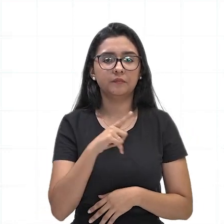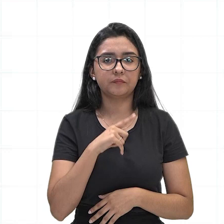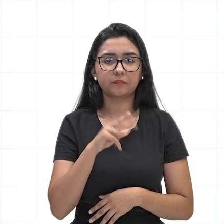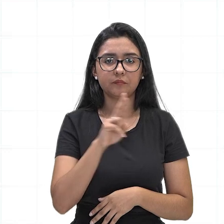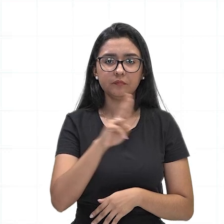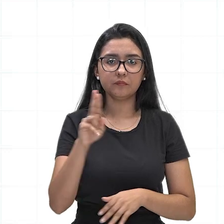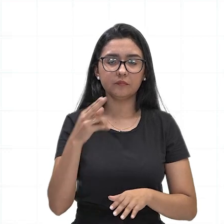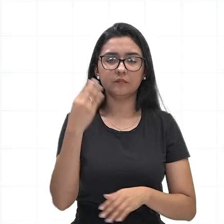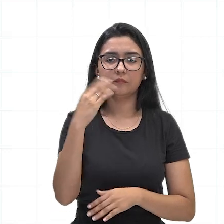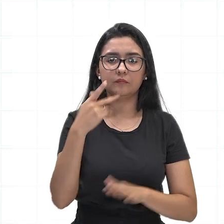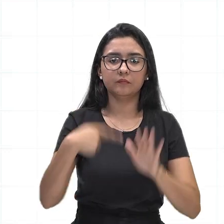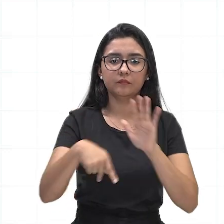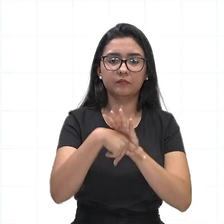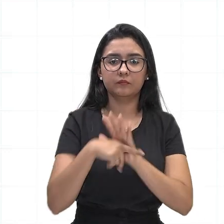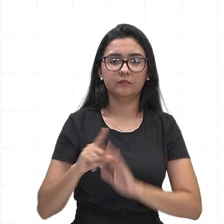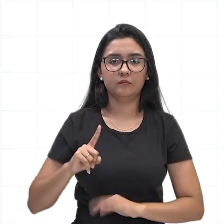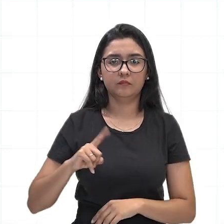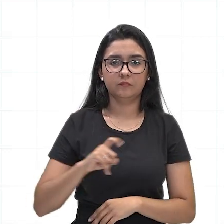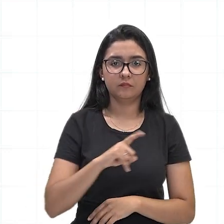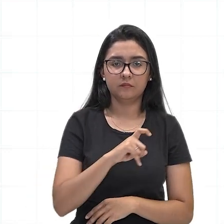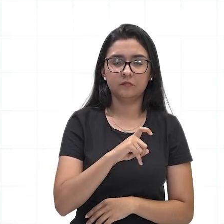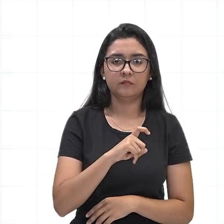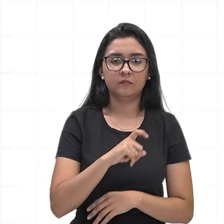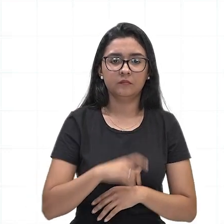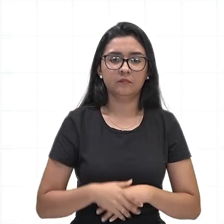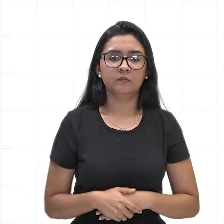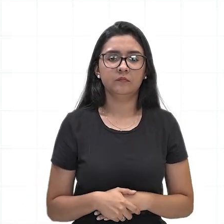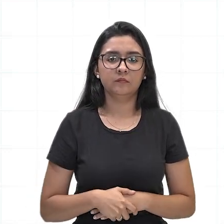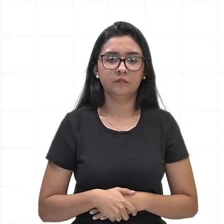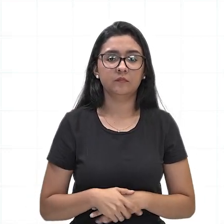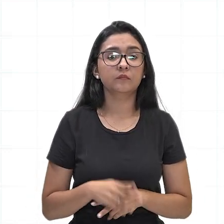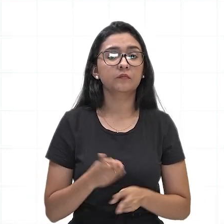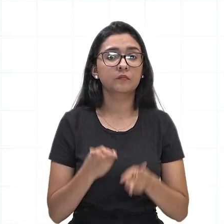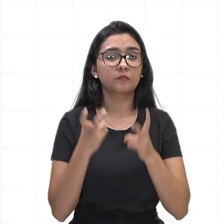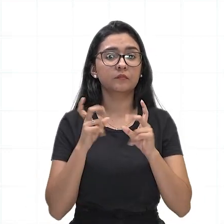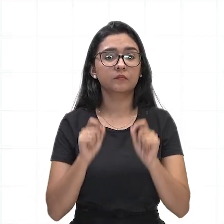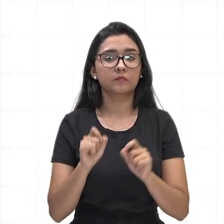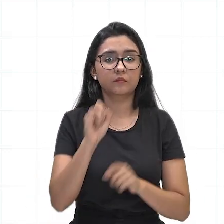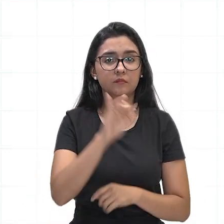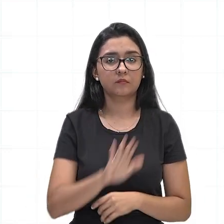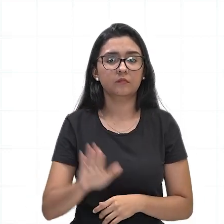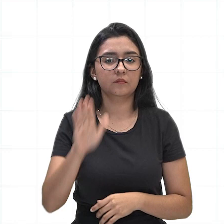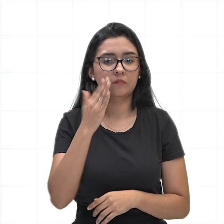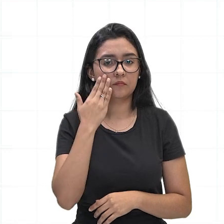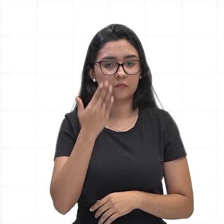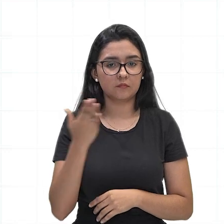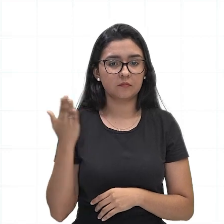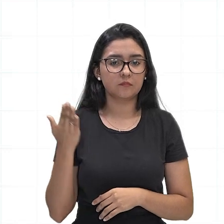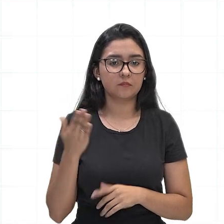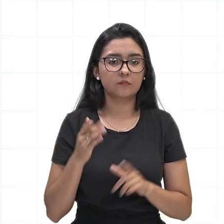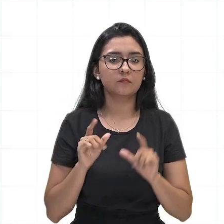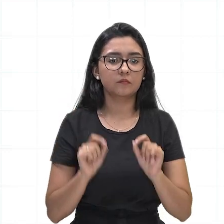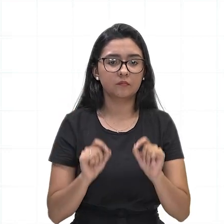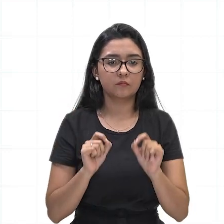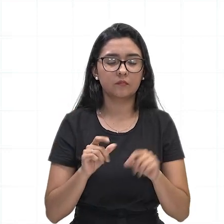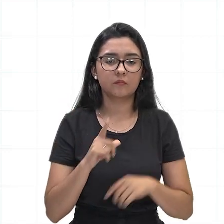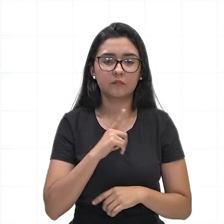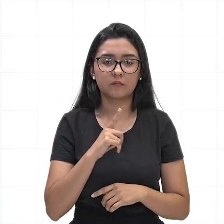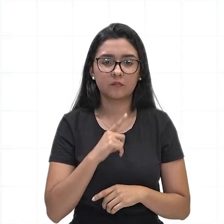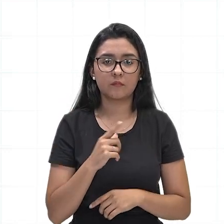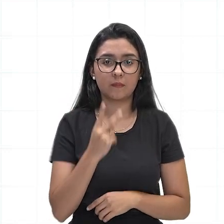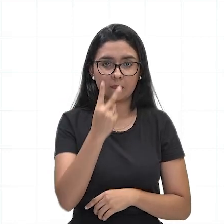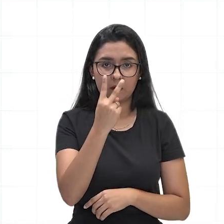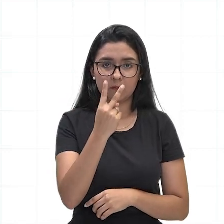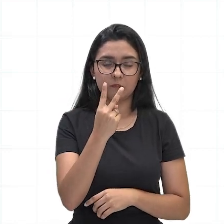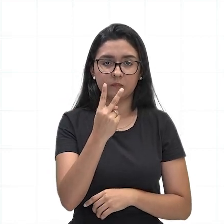científico do esquistossomo, que é Esquistossoma mansoni. Você observa aí na imagem, né, esse verme, nós temos